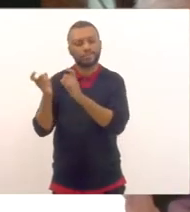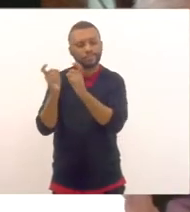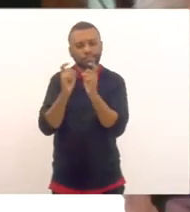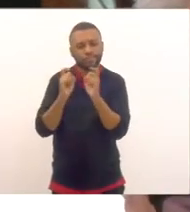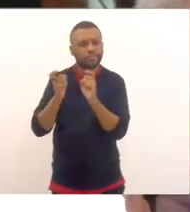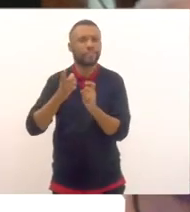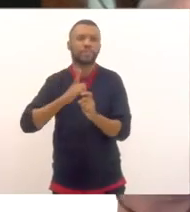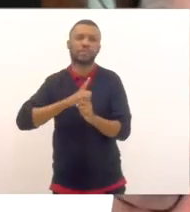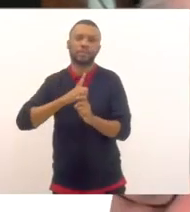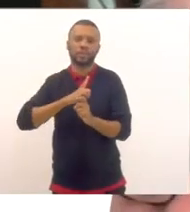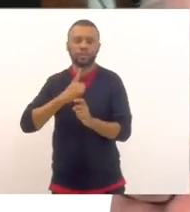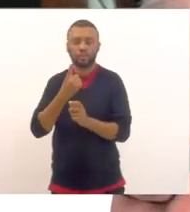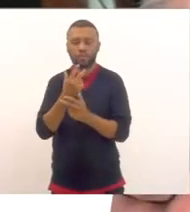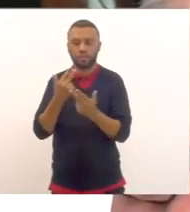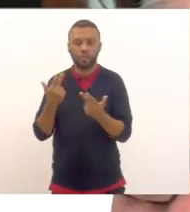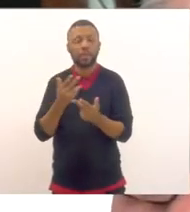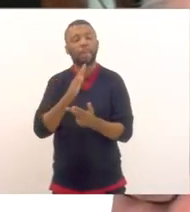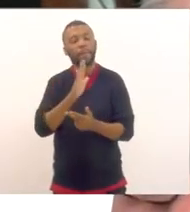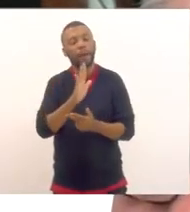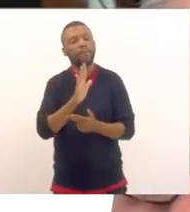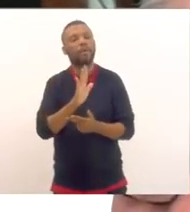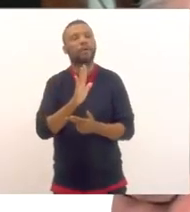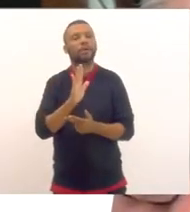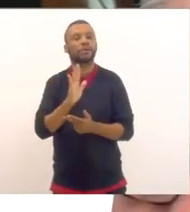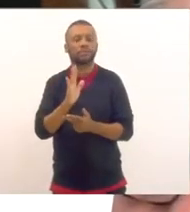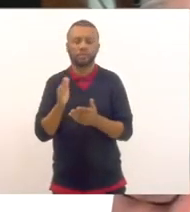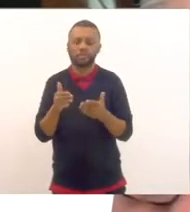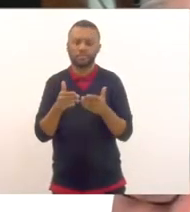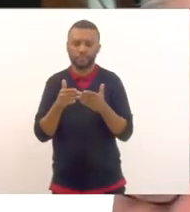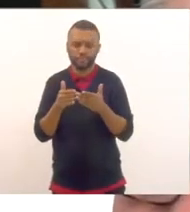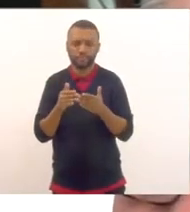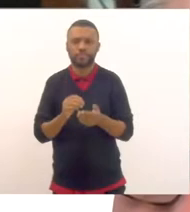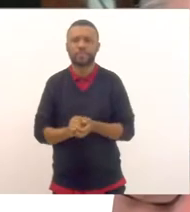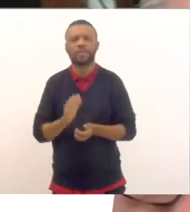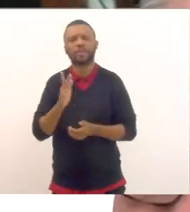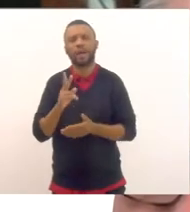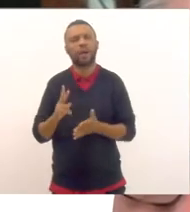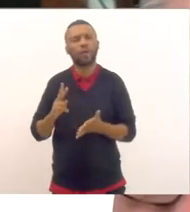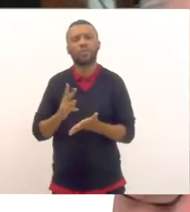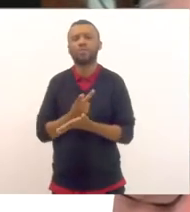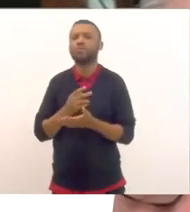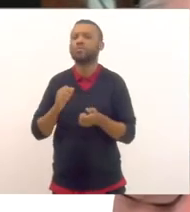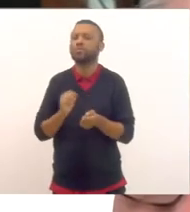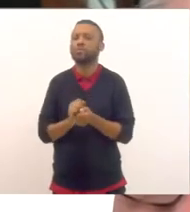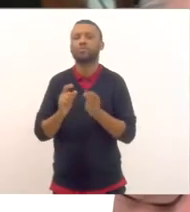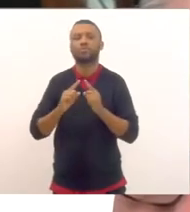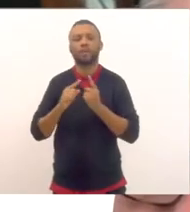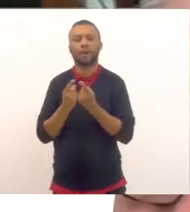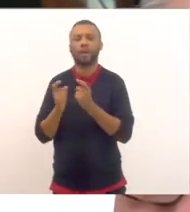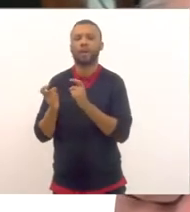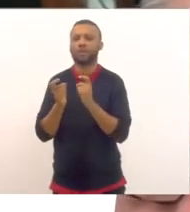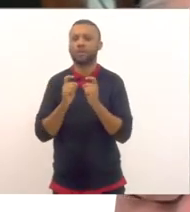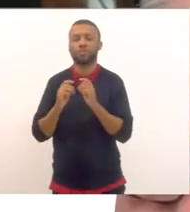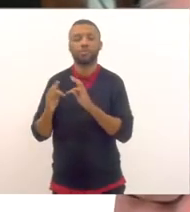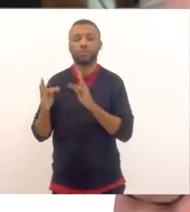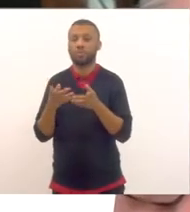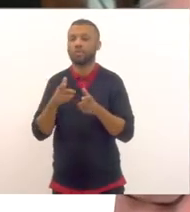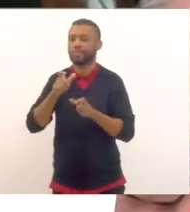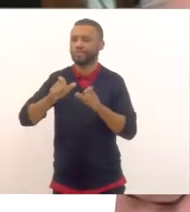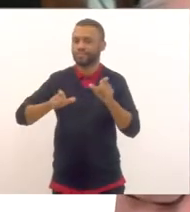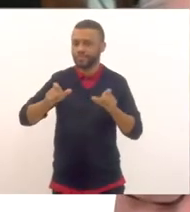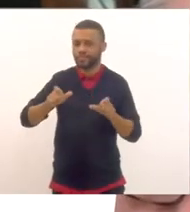Esse é um ponto do Conde estava já foi já foi gente dias já ocorreu uma reunião de todos os membros dessa